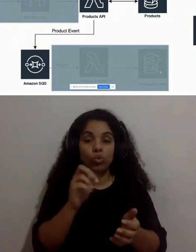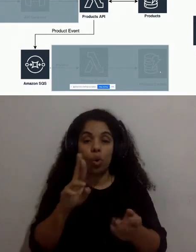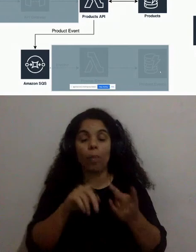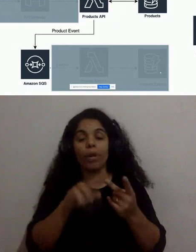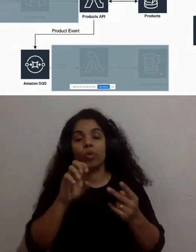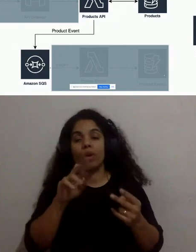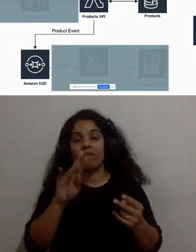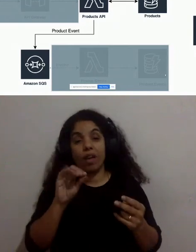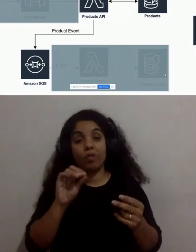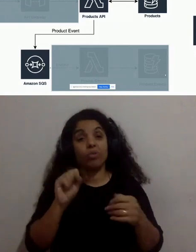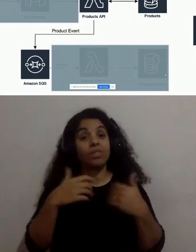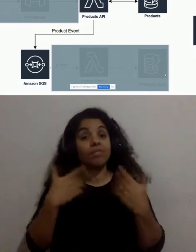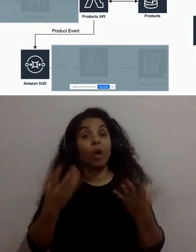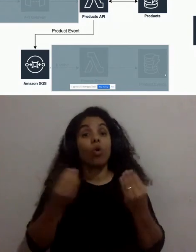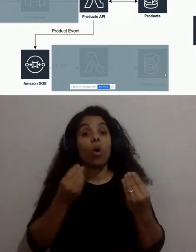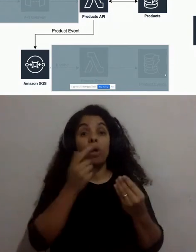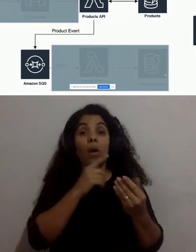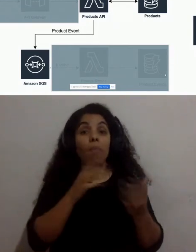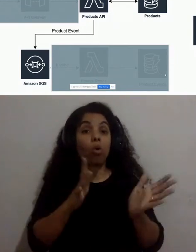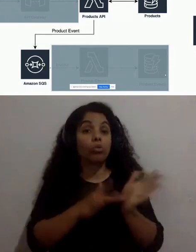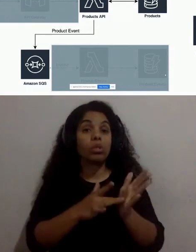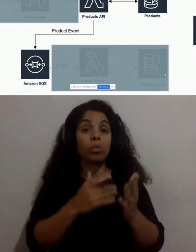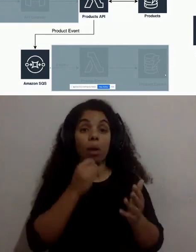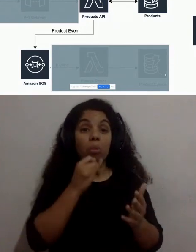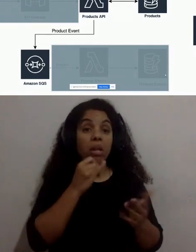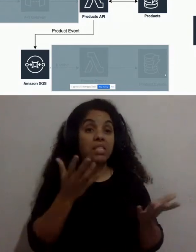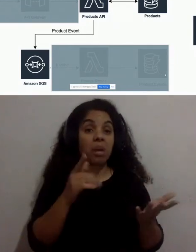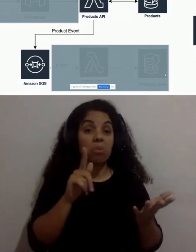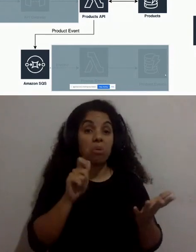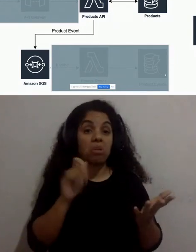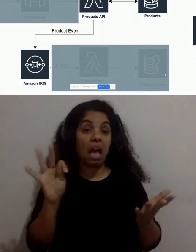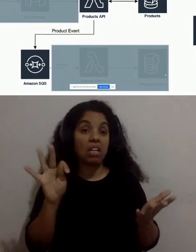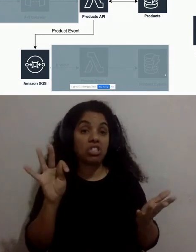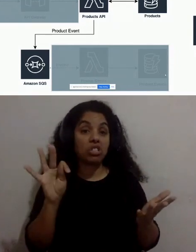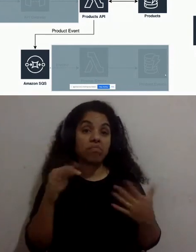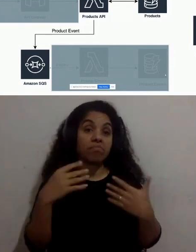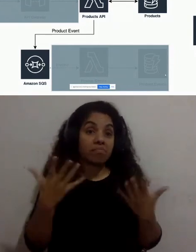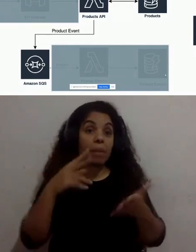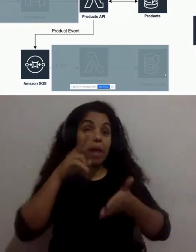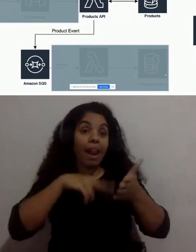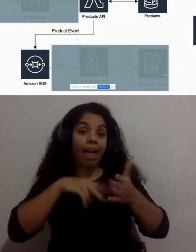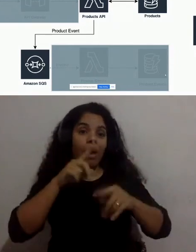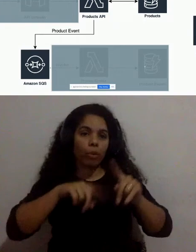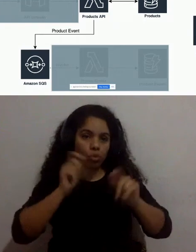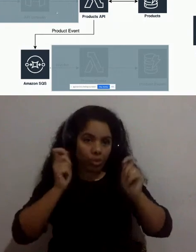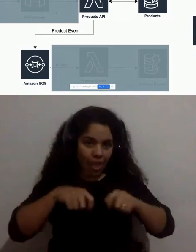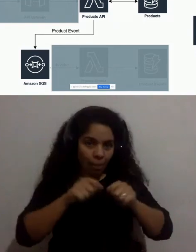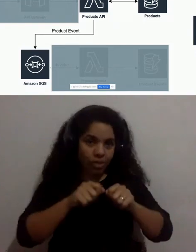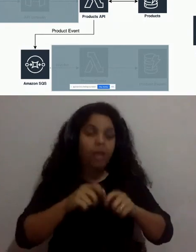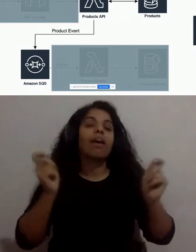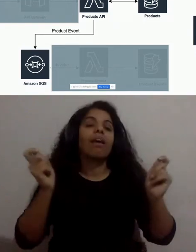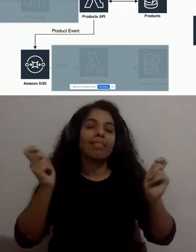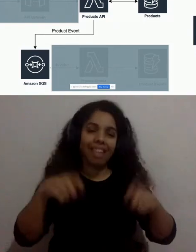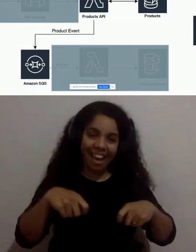eventos. Então, como é que eu posso simular, por exemplo, um GET, para ele ler um produto? Dá para fazer? Dá para